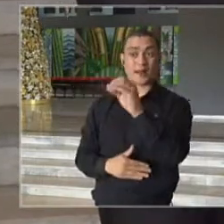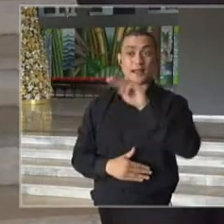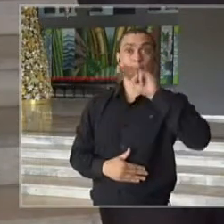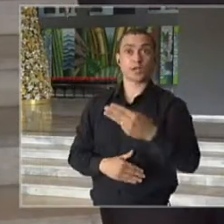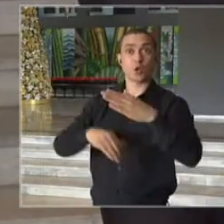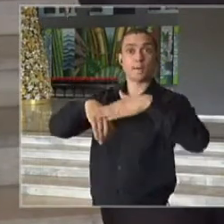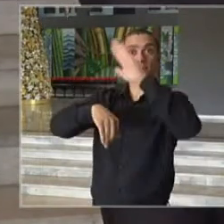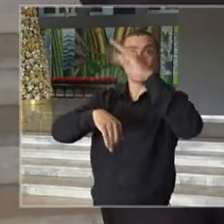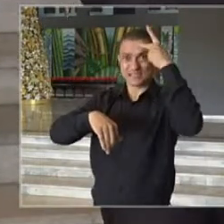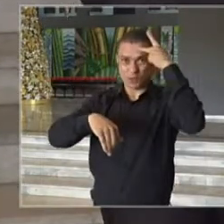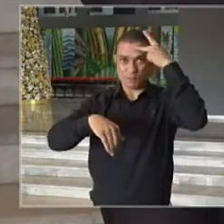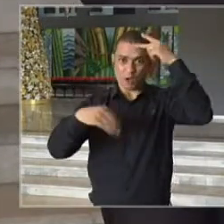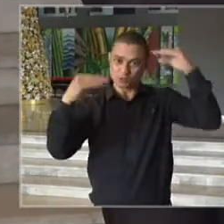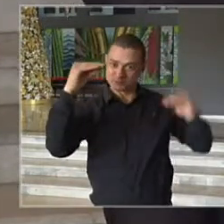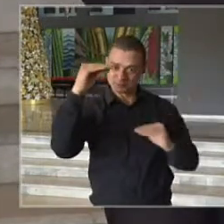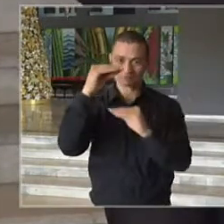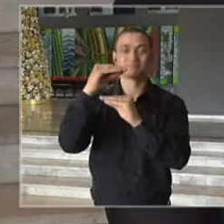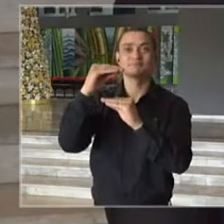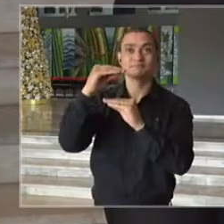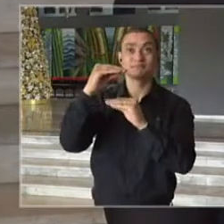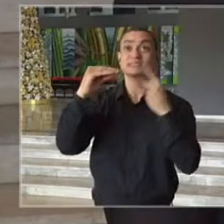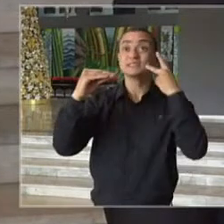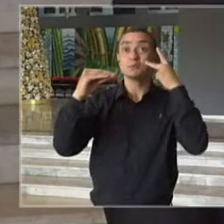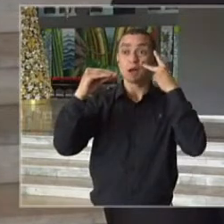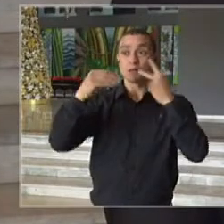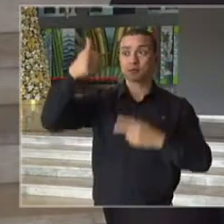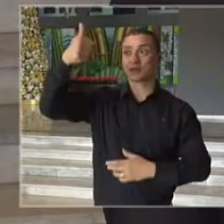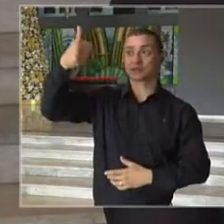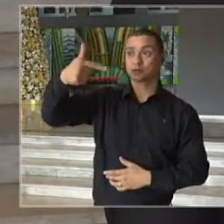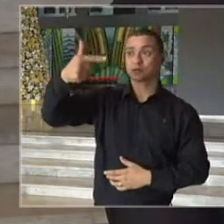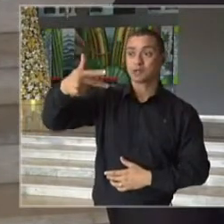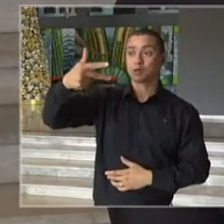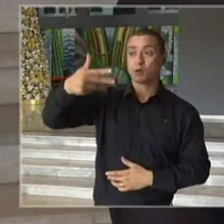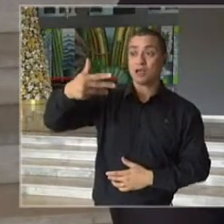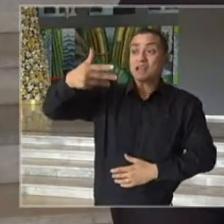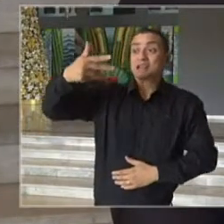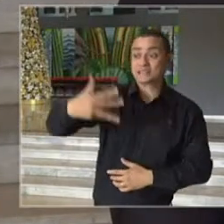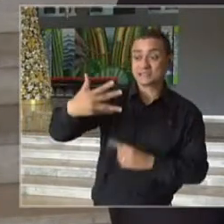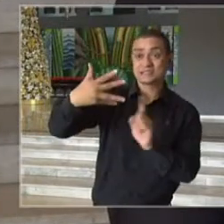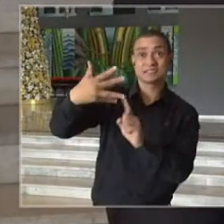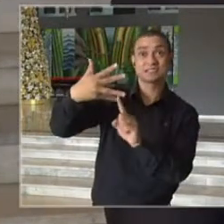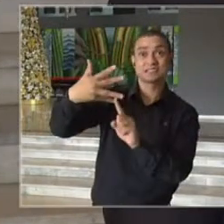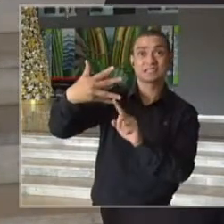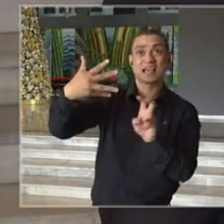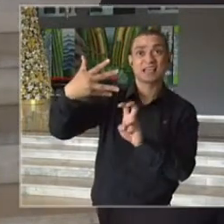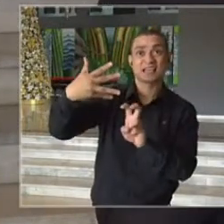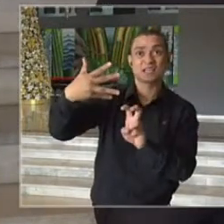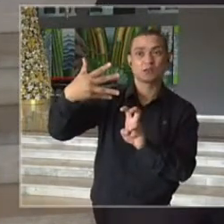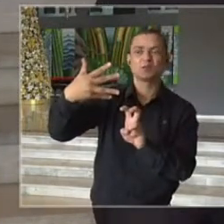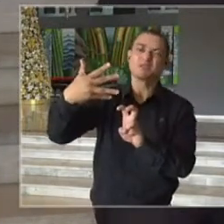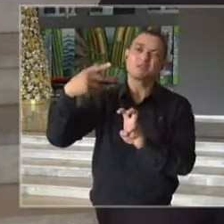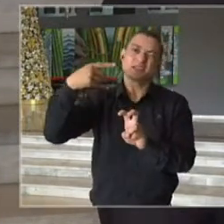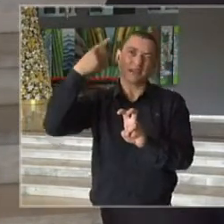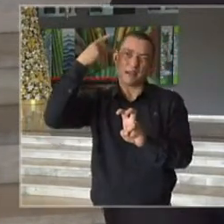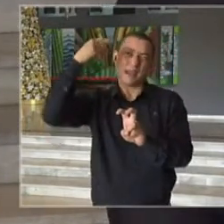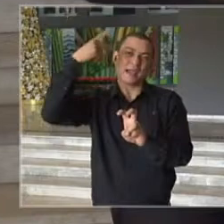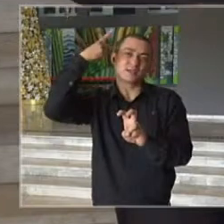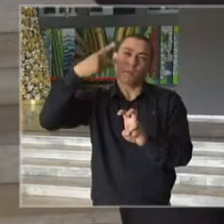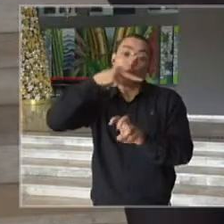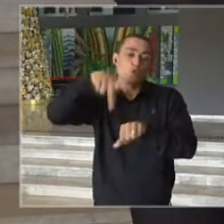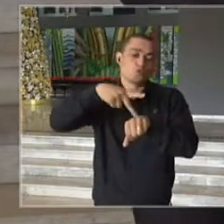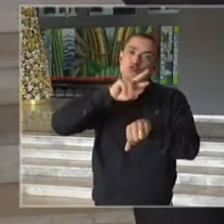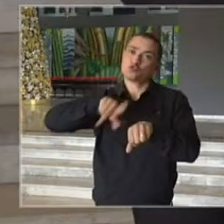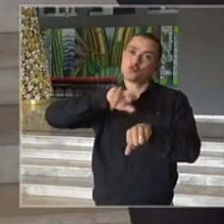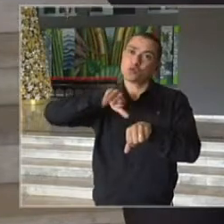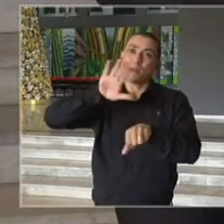incluindo o estado de São Paulo, o estado de São Paulo é o 5º país, que seria um estado, mas se a gente comparar com o país,